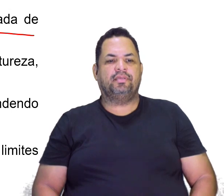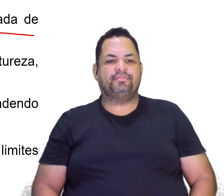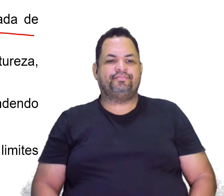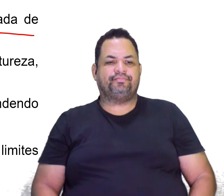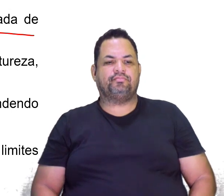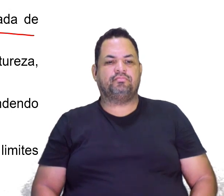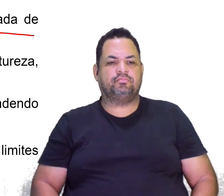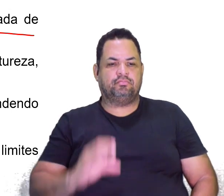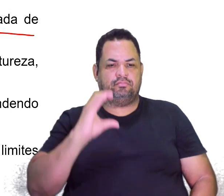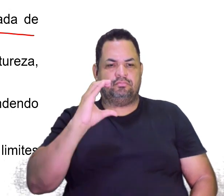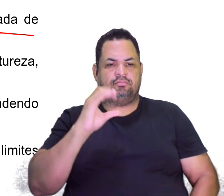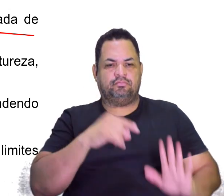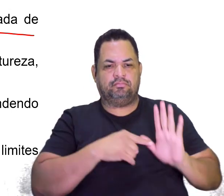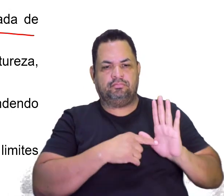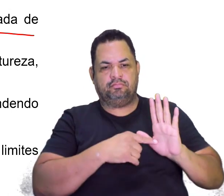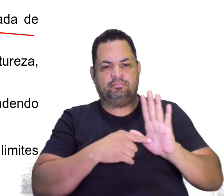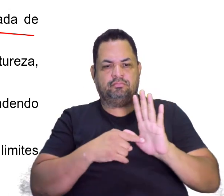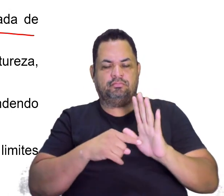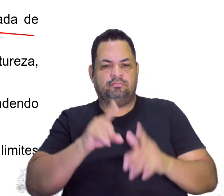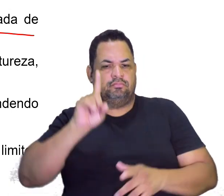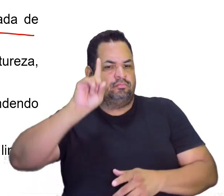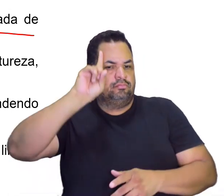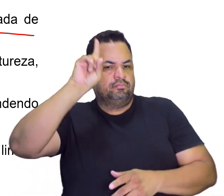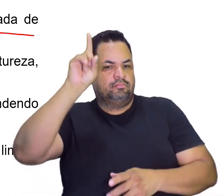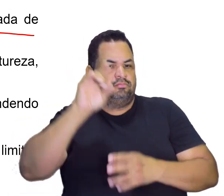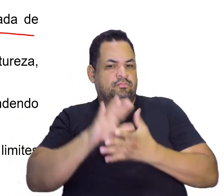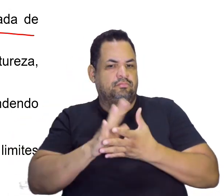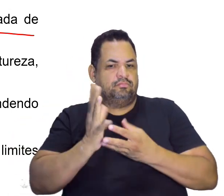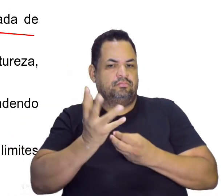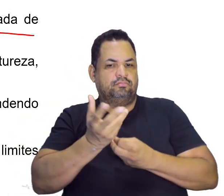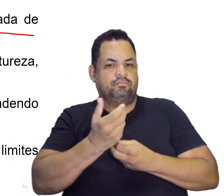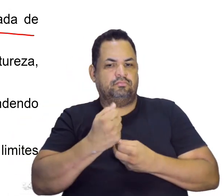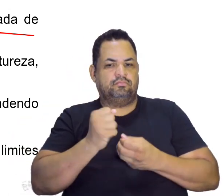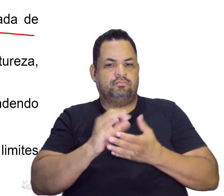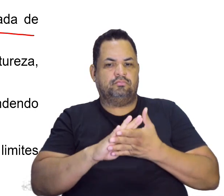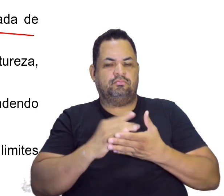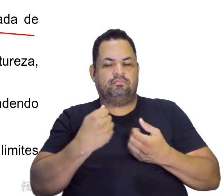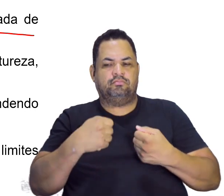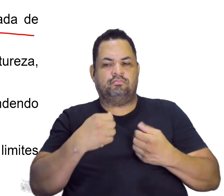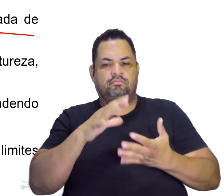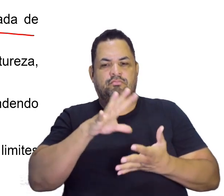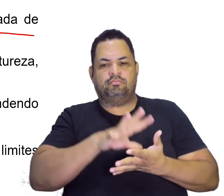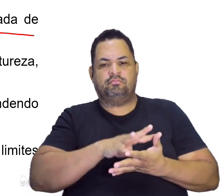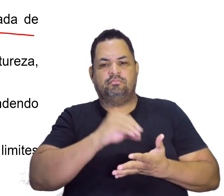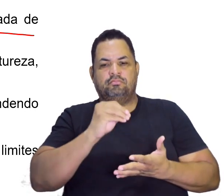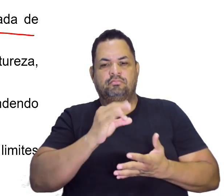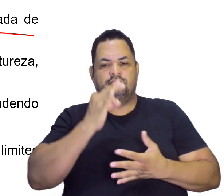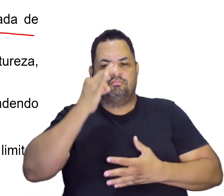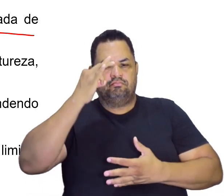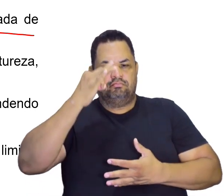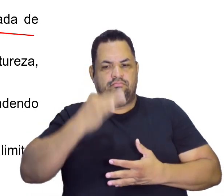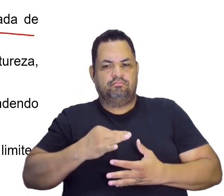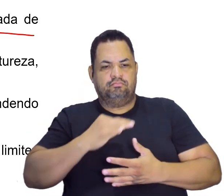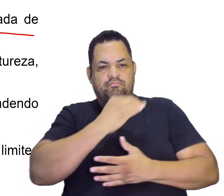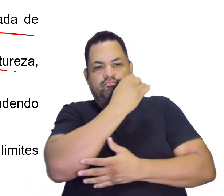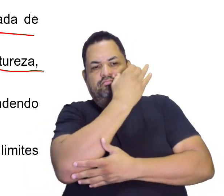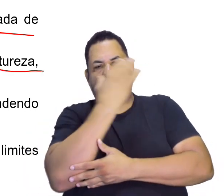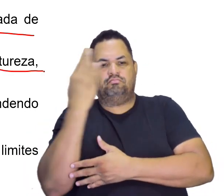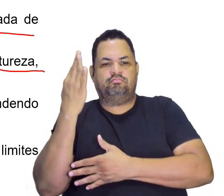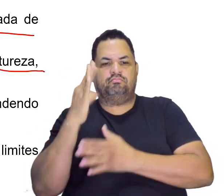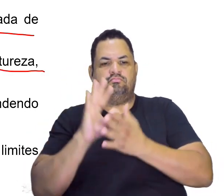Olha, na letra C fala o seguinte: representavam a ideia de que a arte deveria copiar fielmente